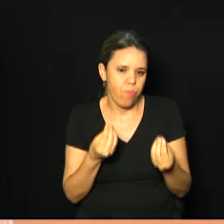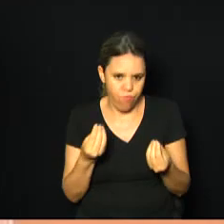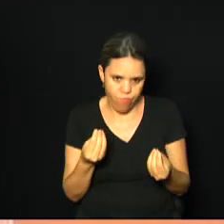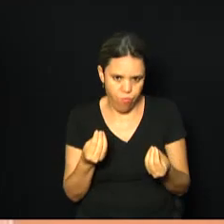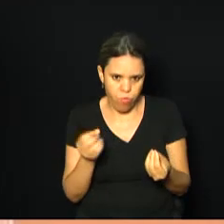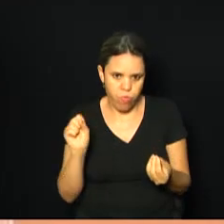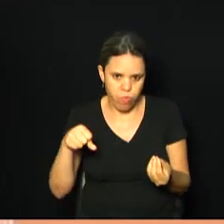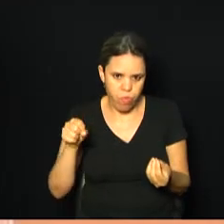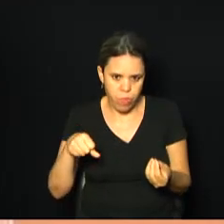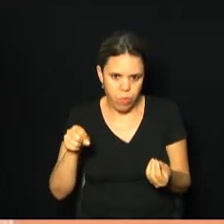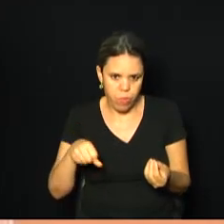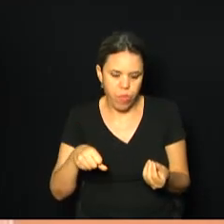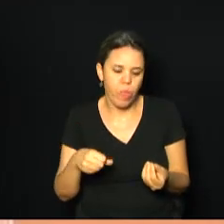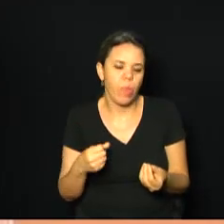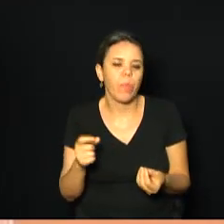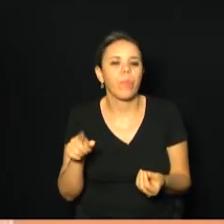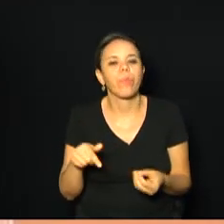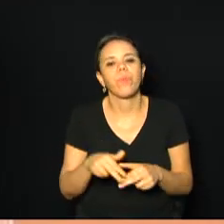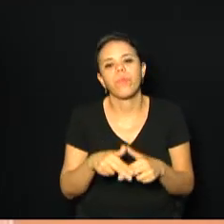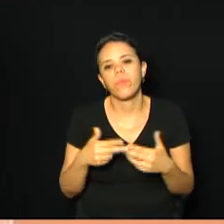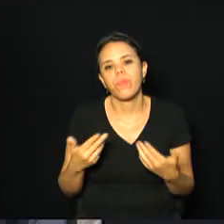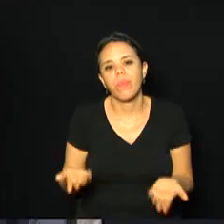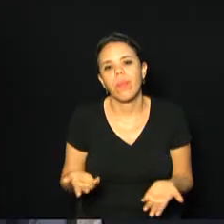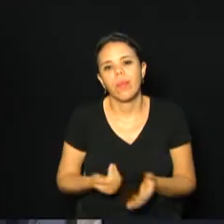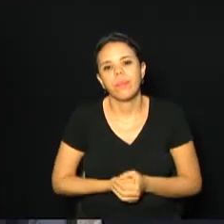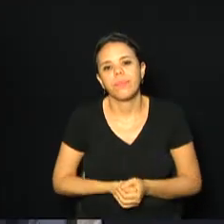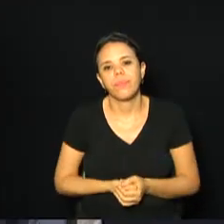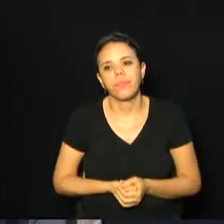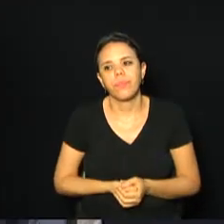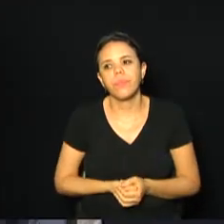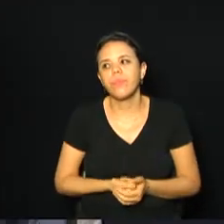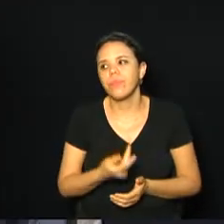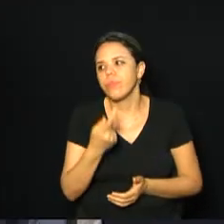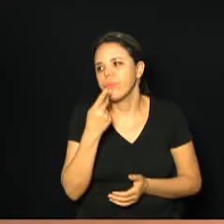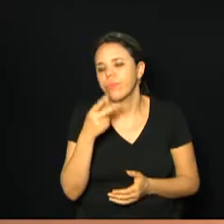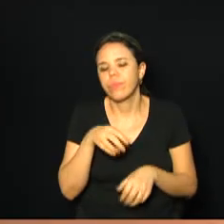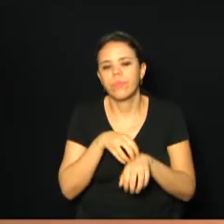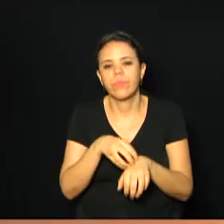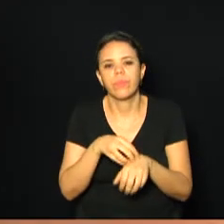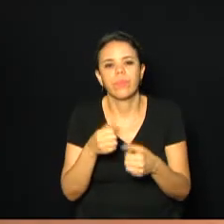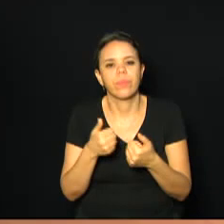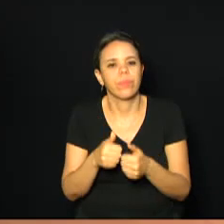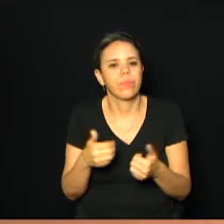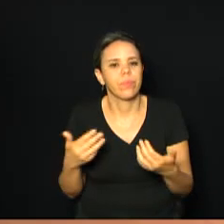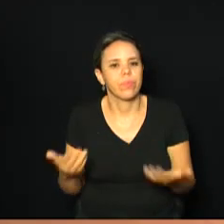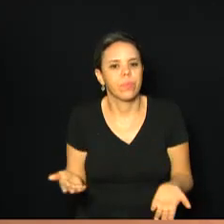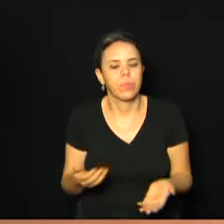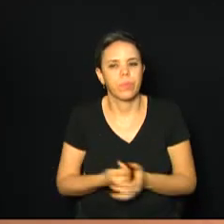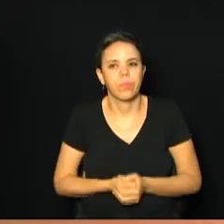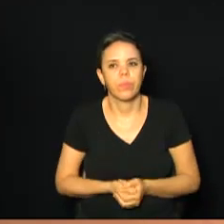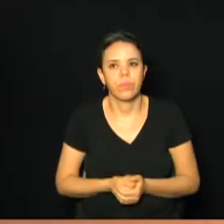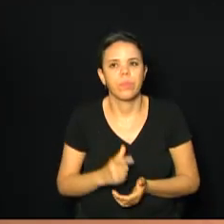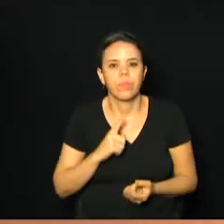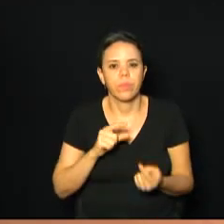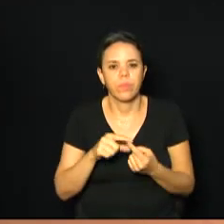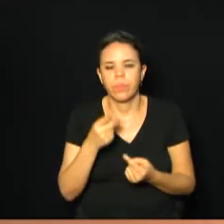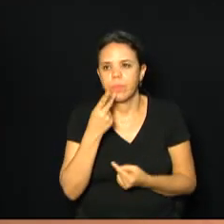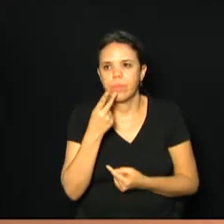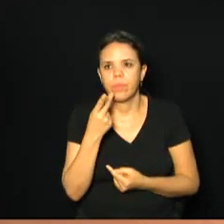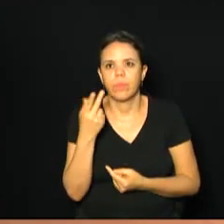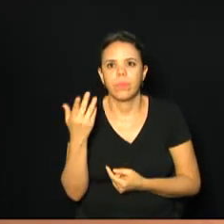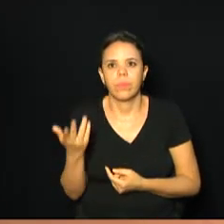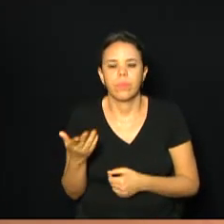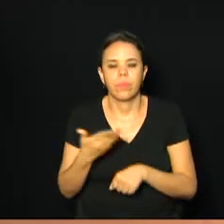Sim. Nesse caso que você deu do transporte, tem a ver com o que eu falei sobre